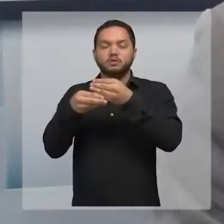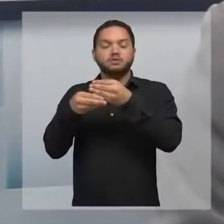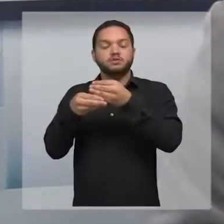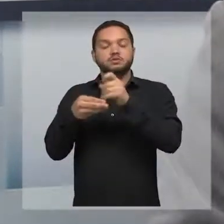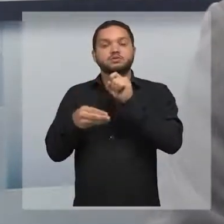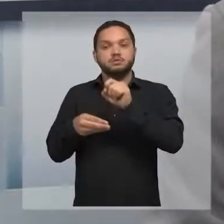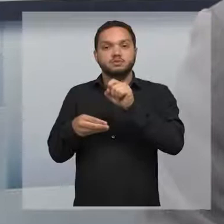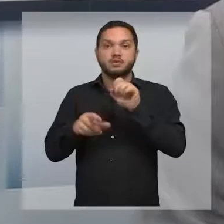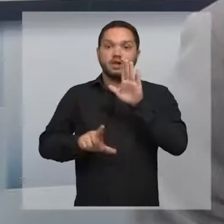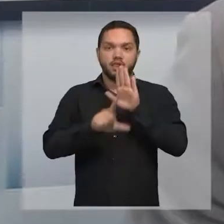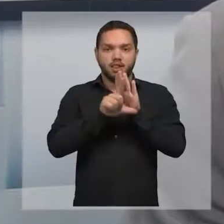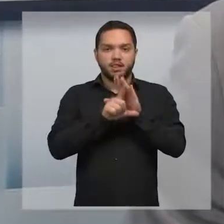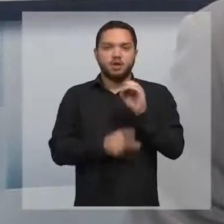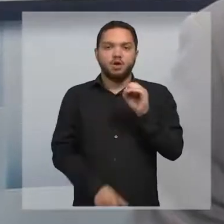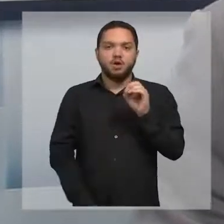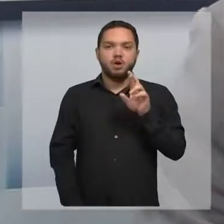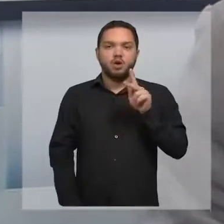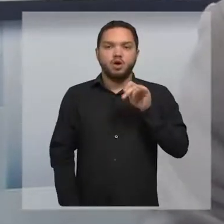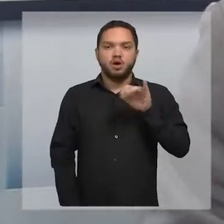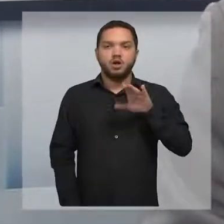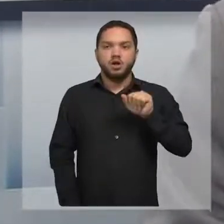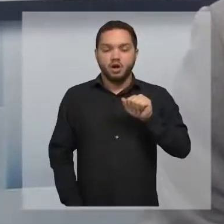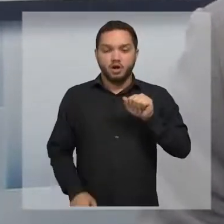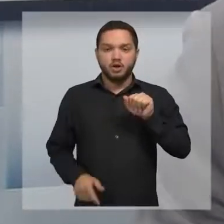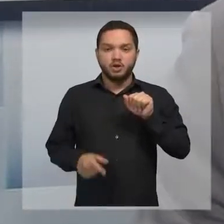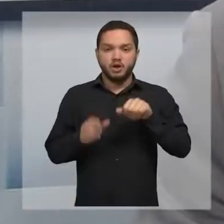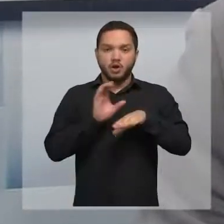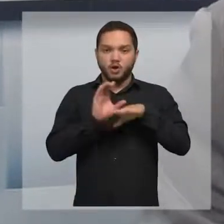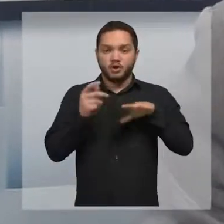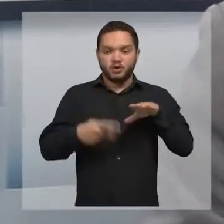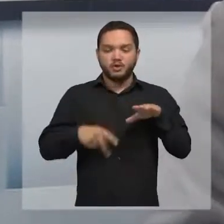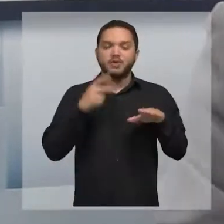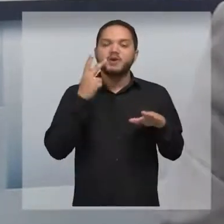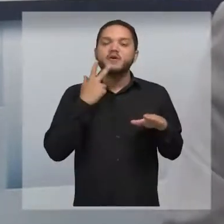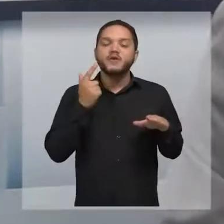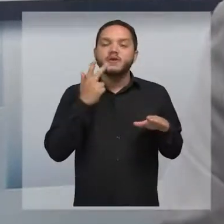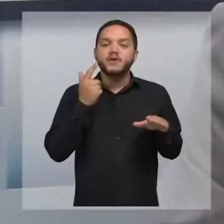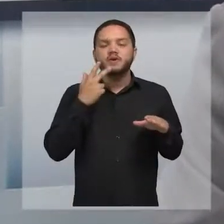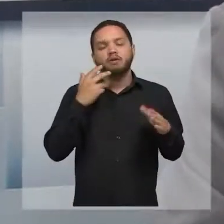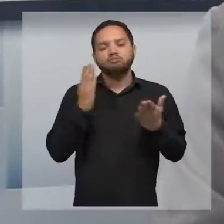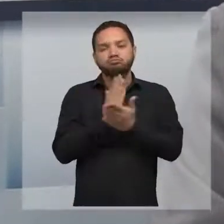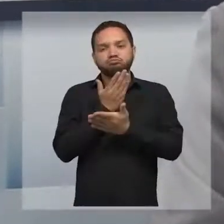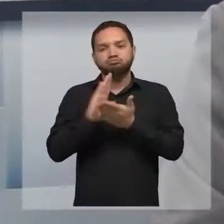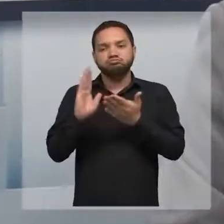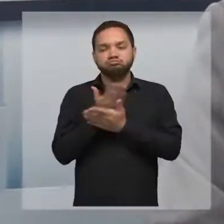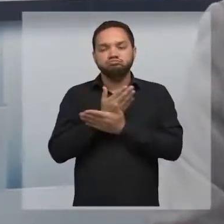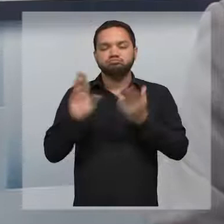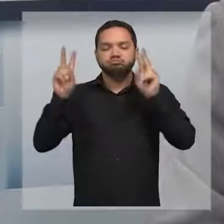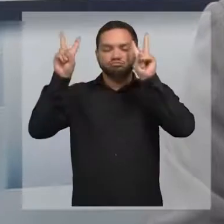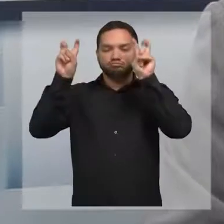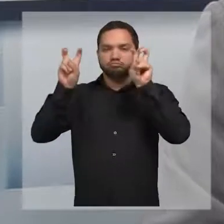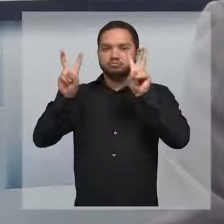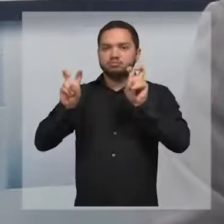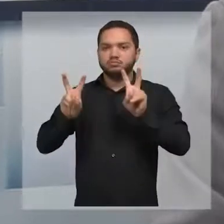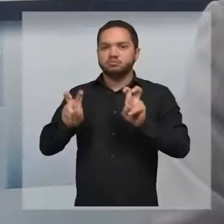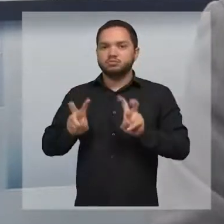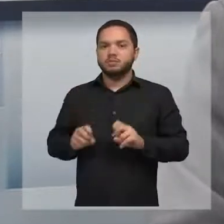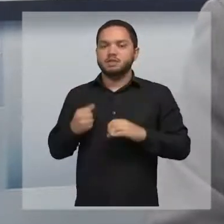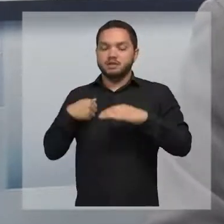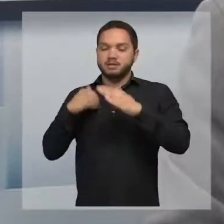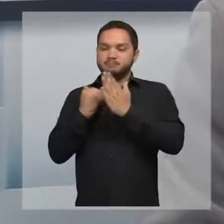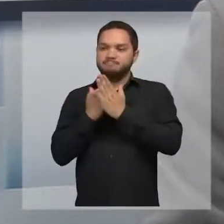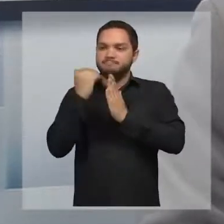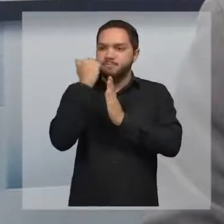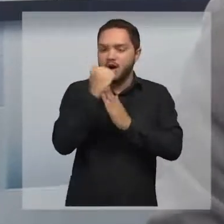complementar é que a nossa lei orgânica, nossa Constituição Municipal, ela diz que determinados temas, eles merecem ter um